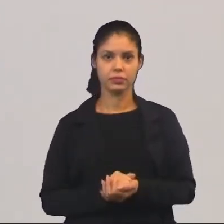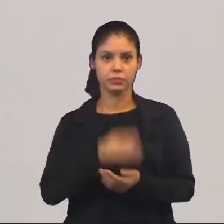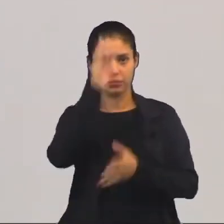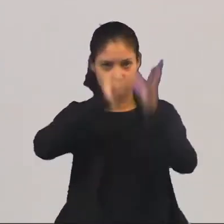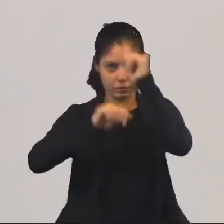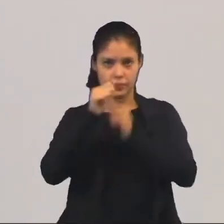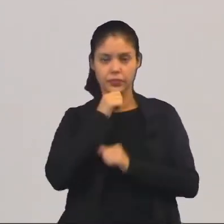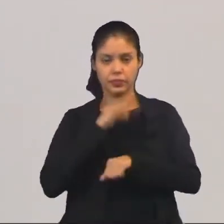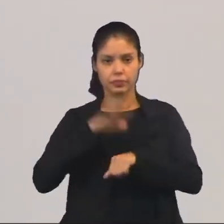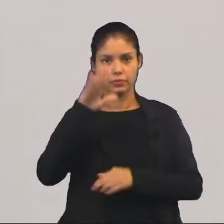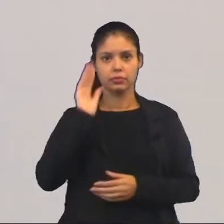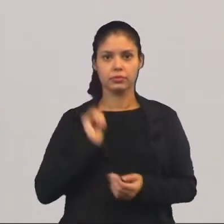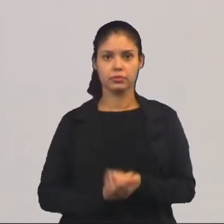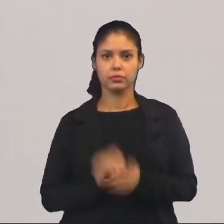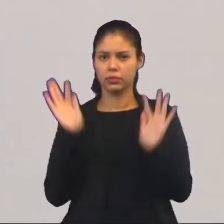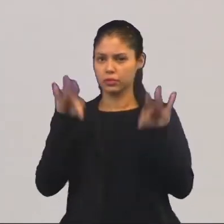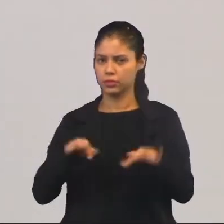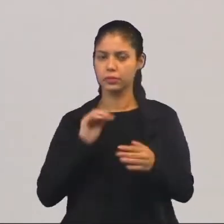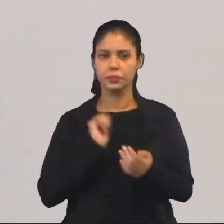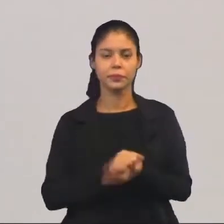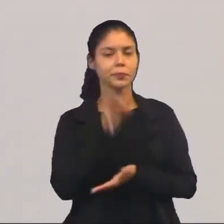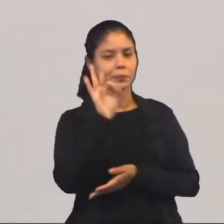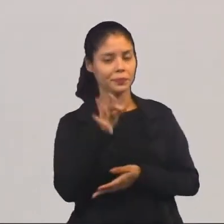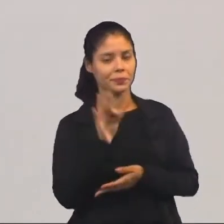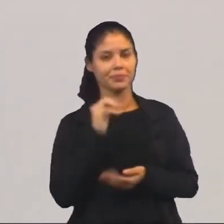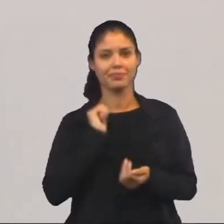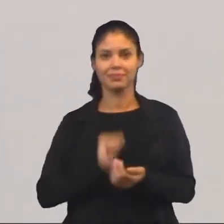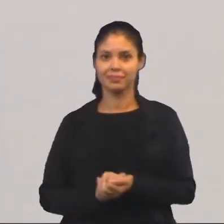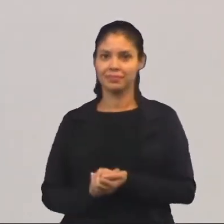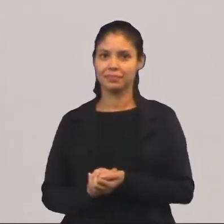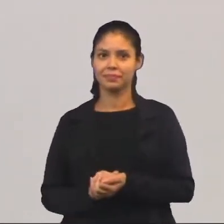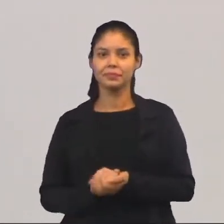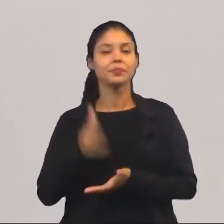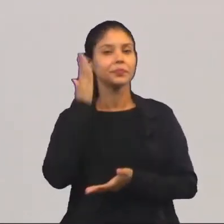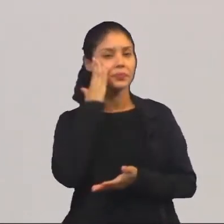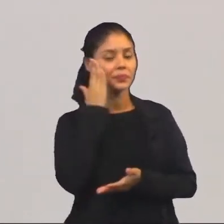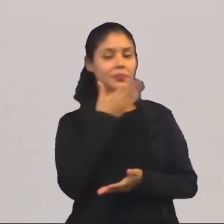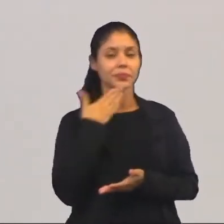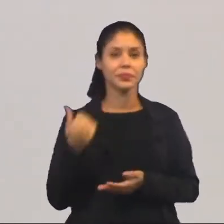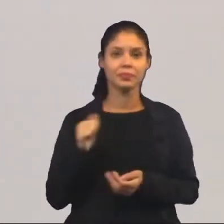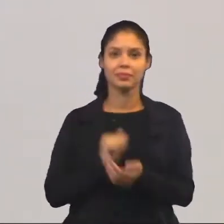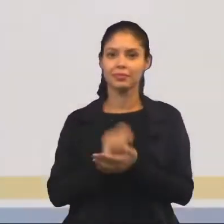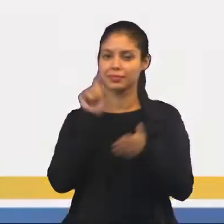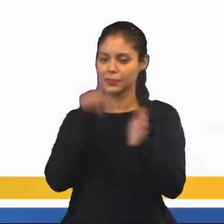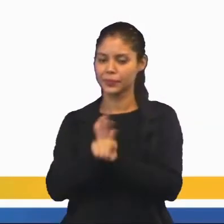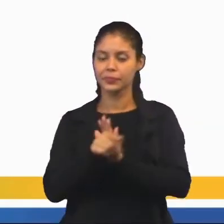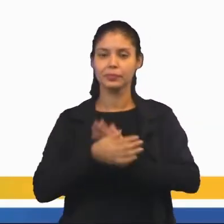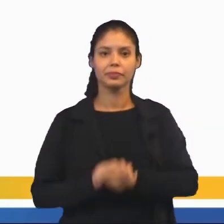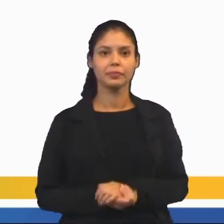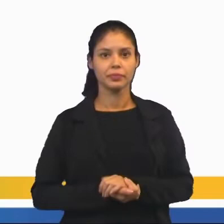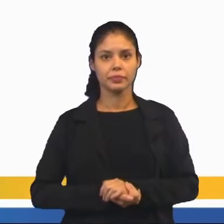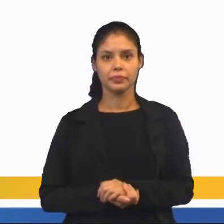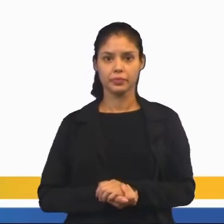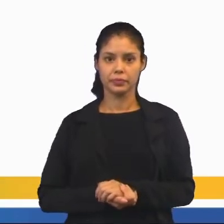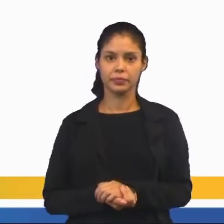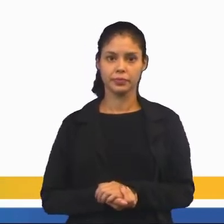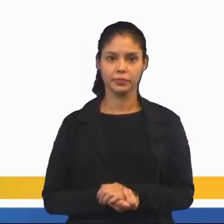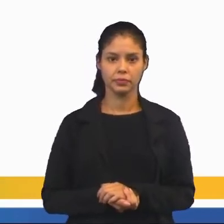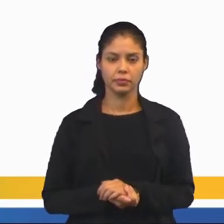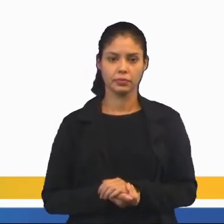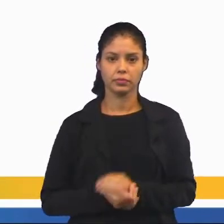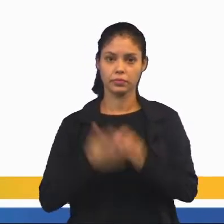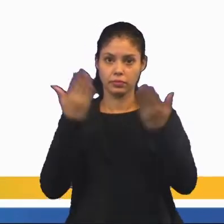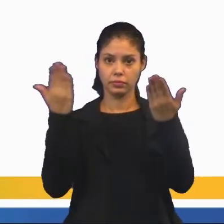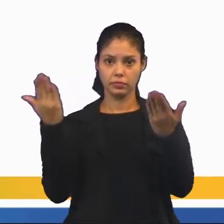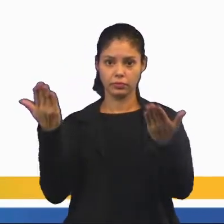mais nessa aula e ao final, certamente você chegará a uma compreensão acerca dessa pergunta. Olha só,